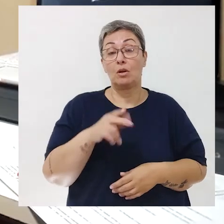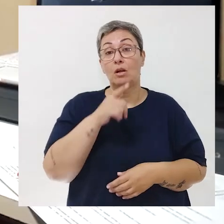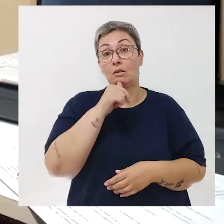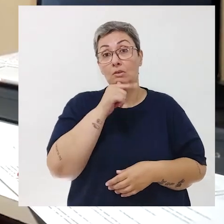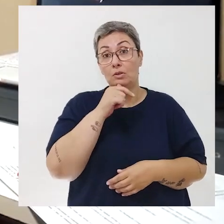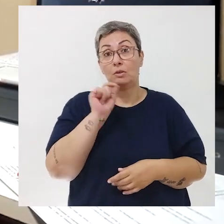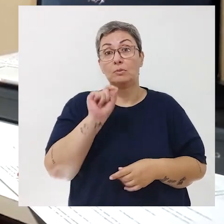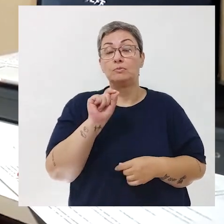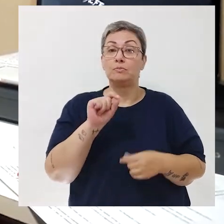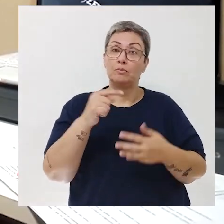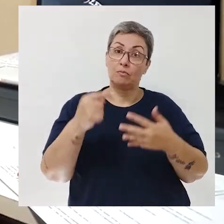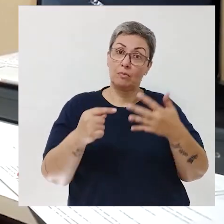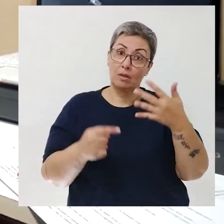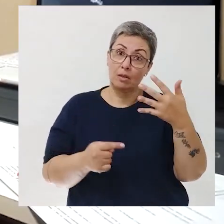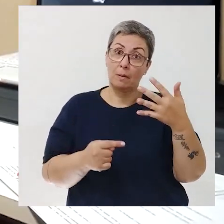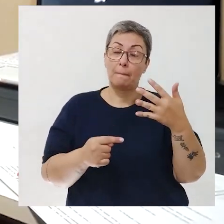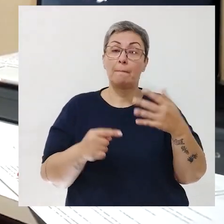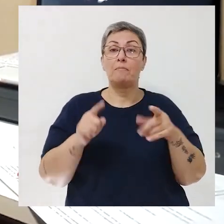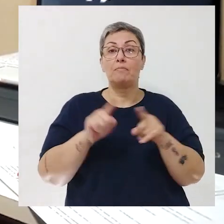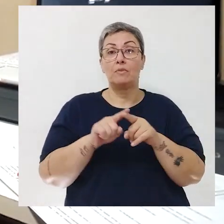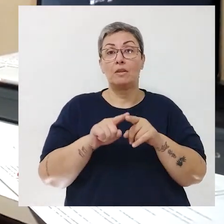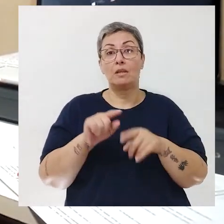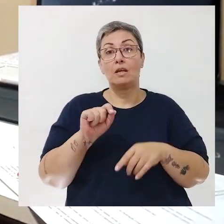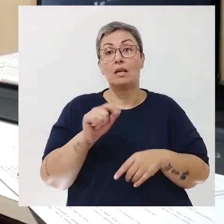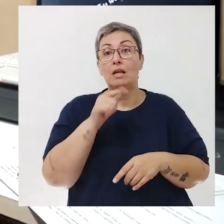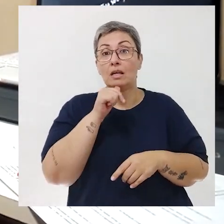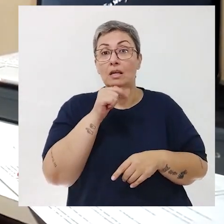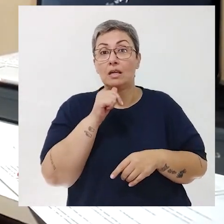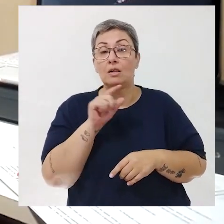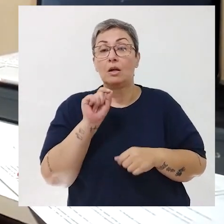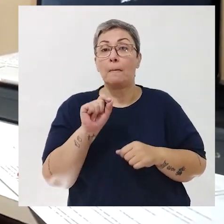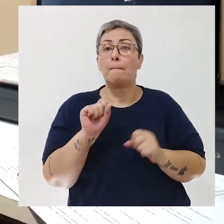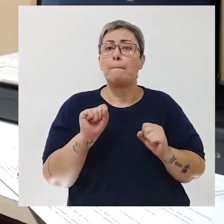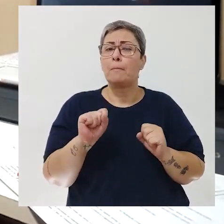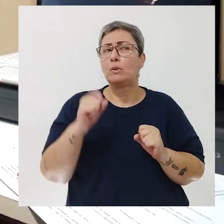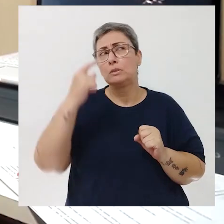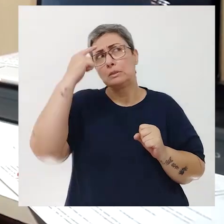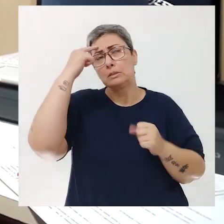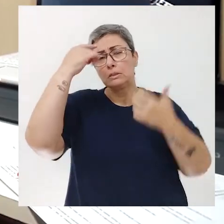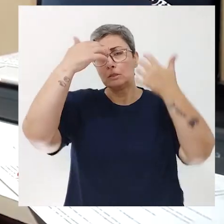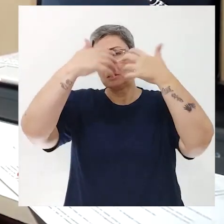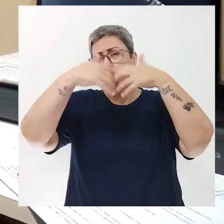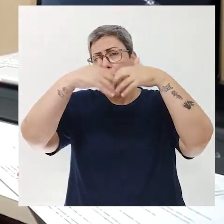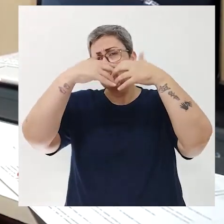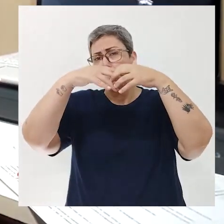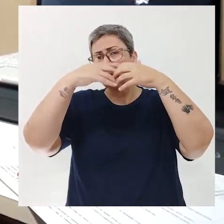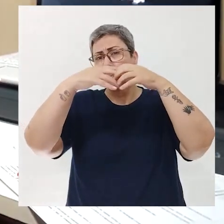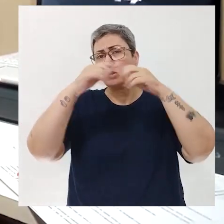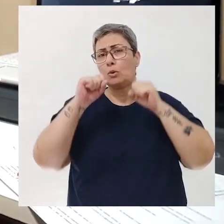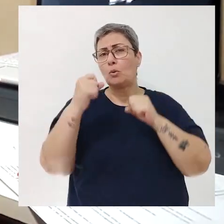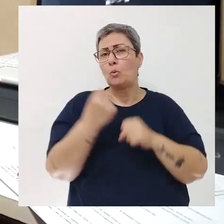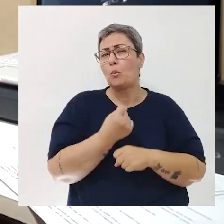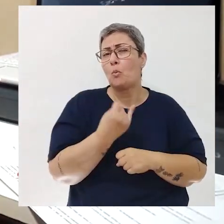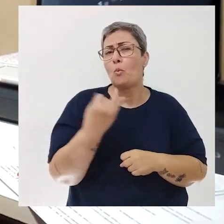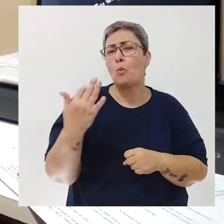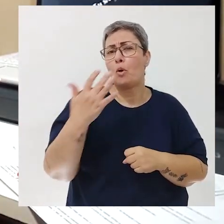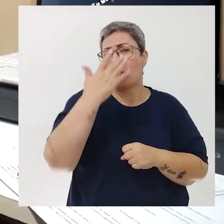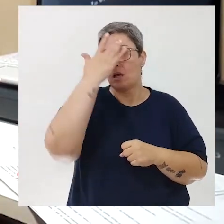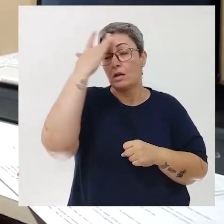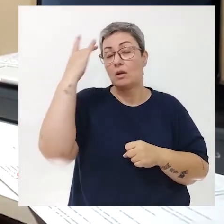essa questão dos recursos hídricos, podemos pensar o número